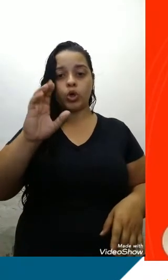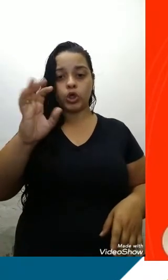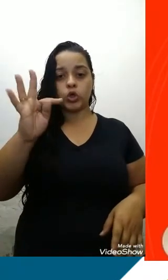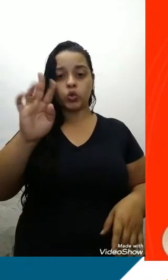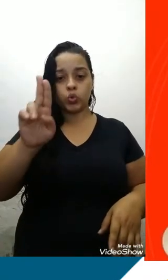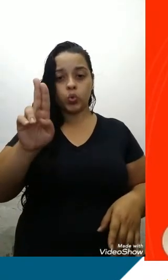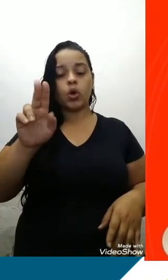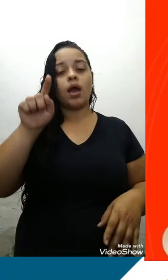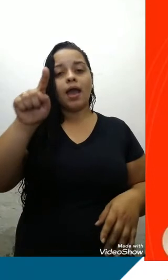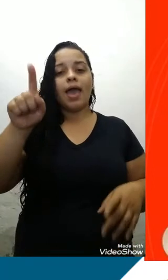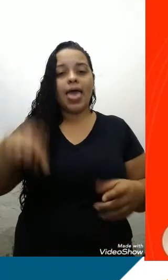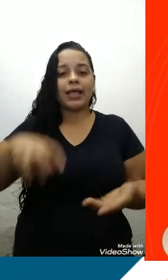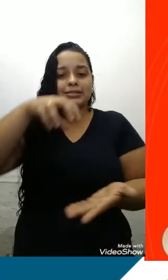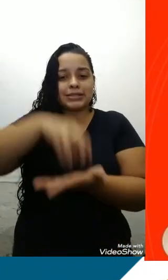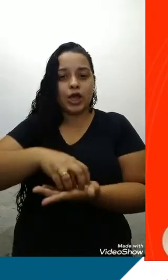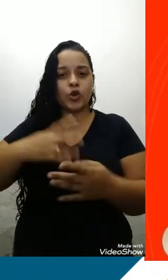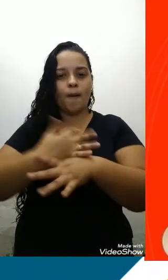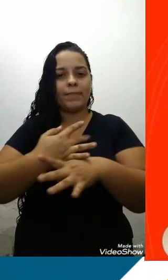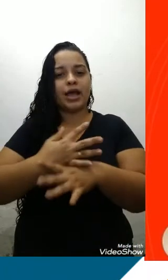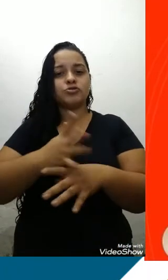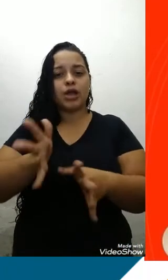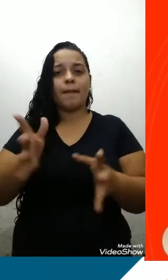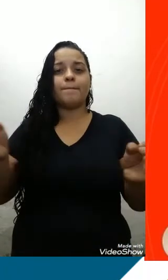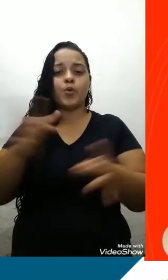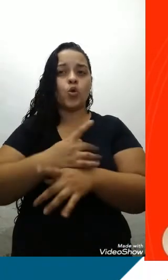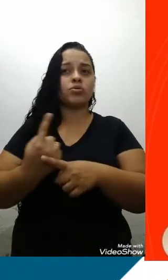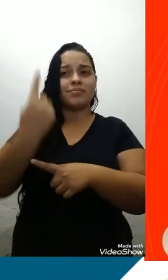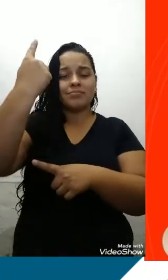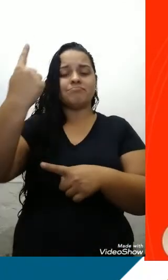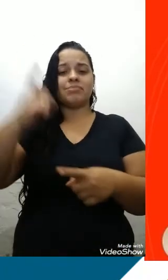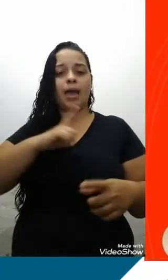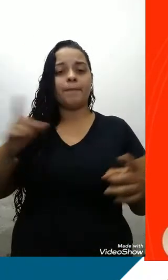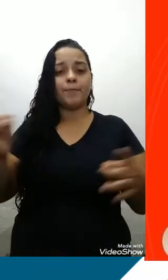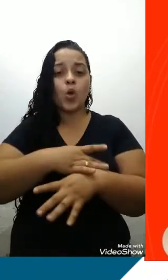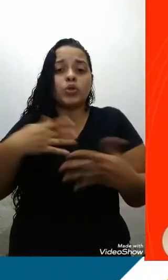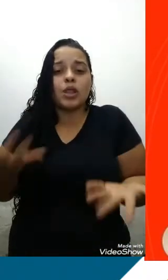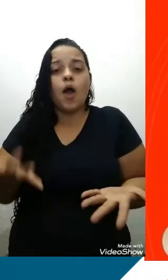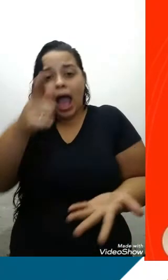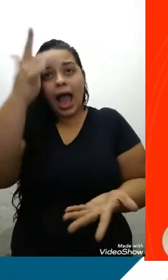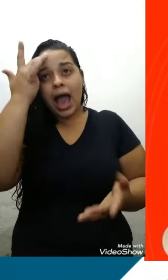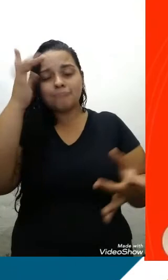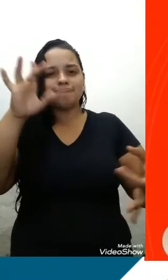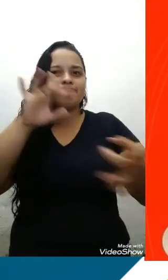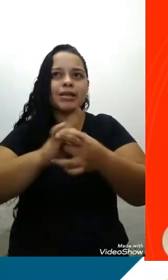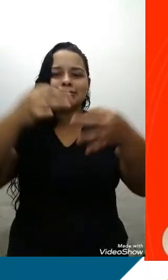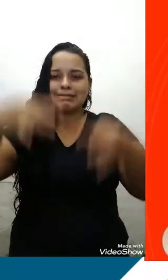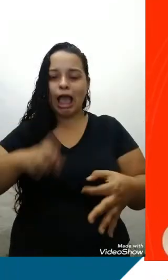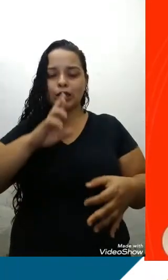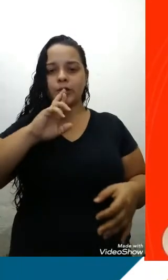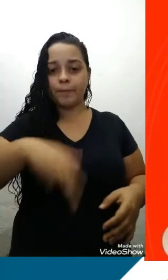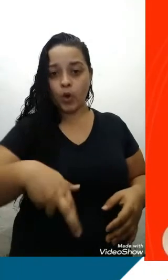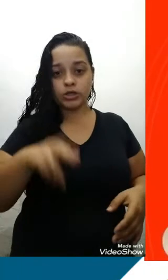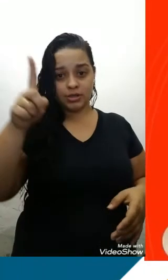comércio, a questão, né, o comando da questão já te trazia, conforme eu marquei para vocês. Sendo assim, a resposta que se encaixa,